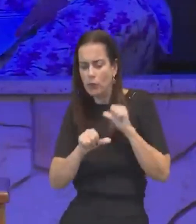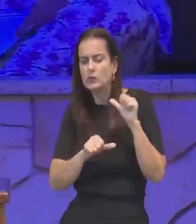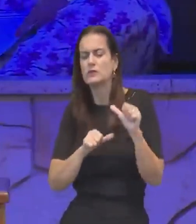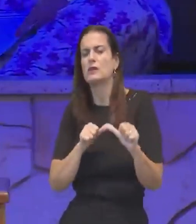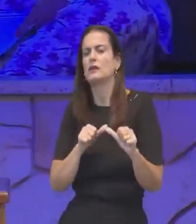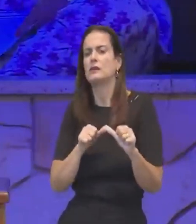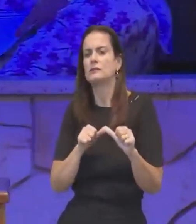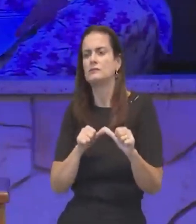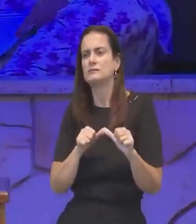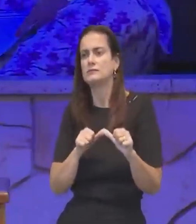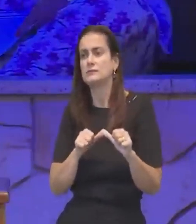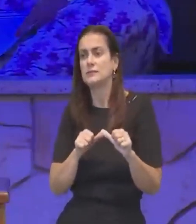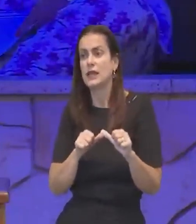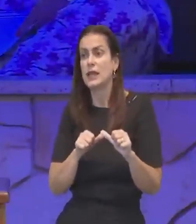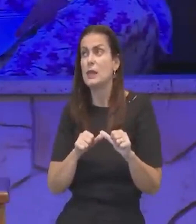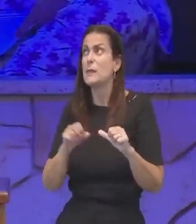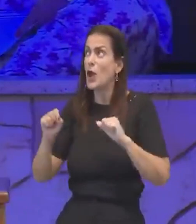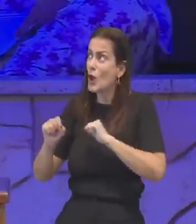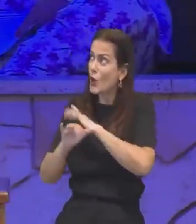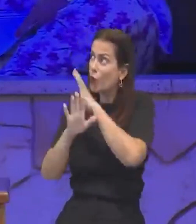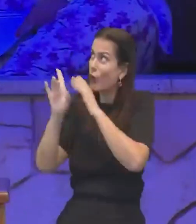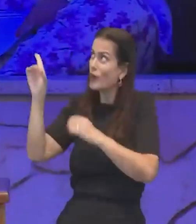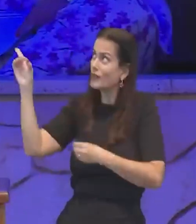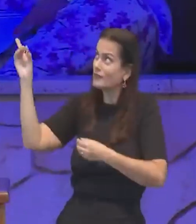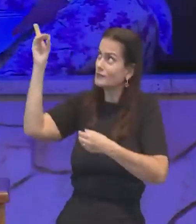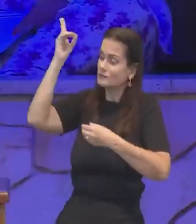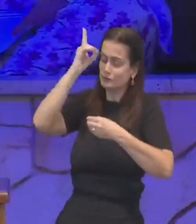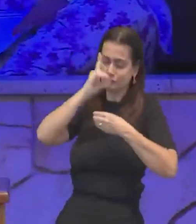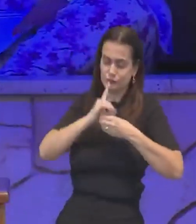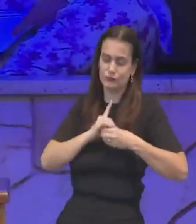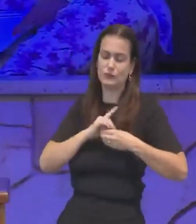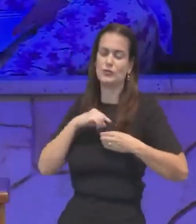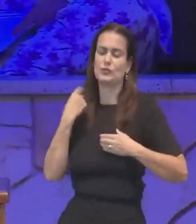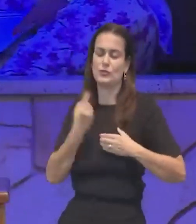fazer a sua glória habitar em nosso coração.